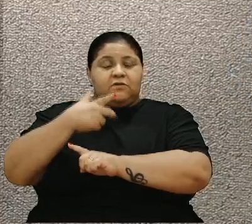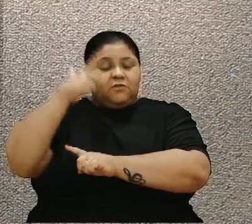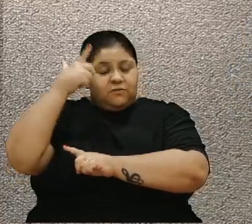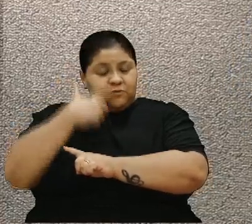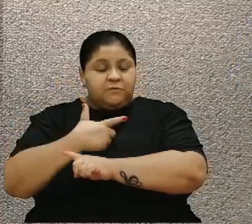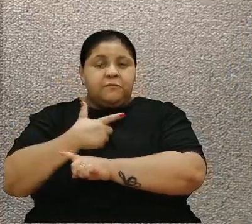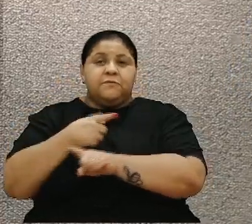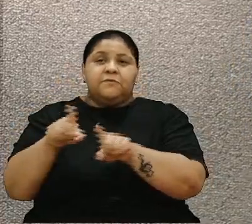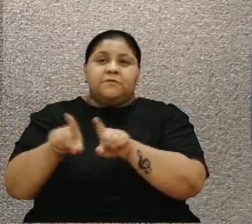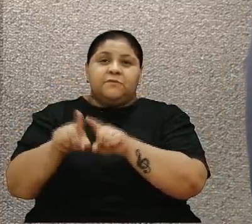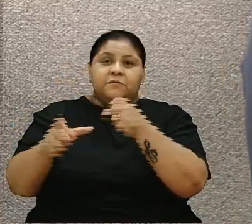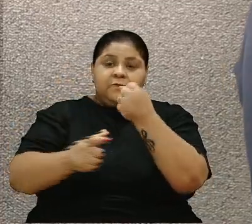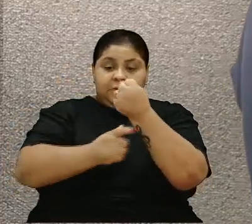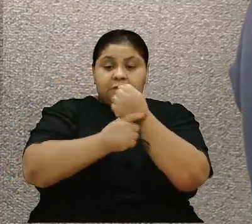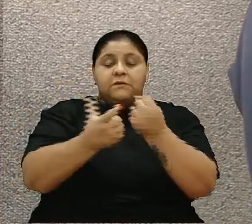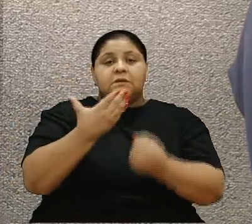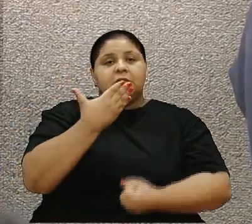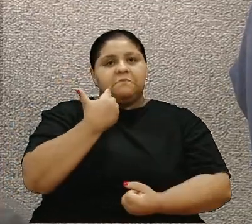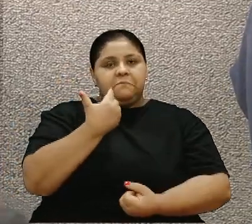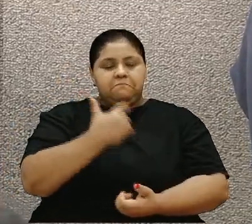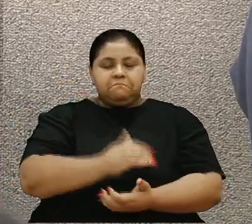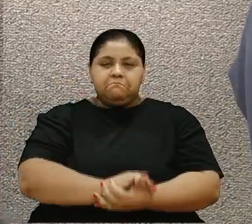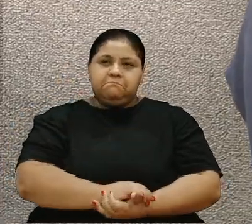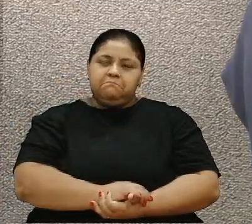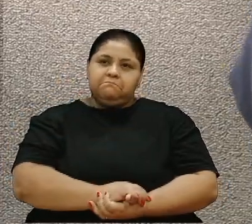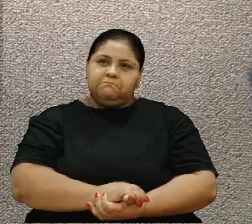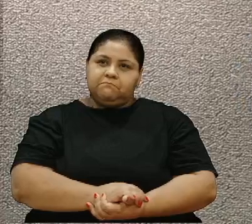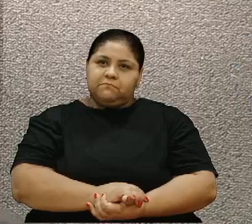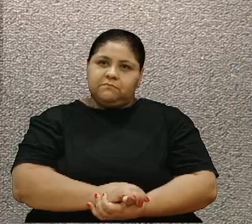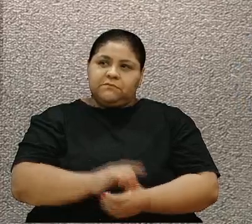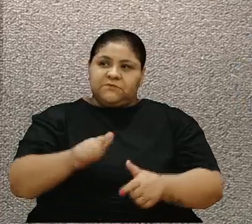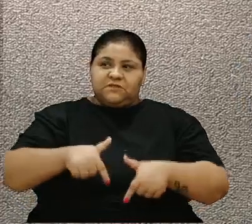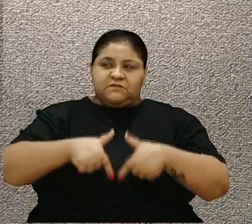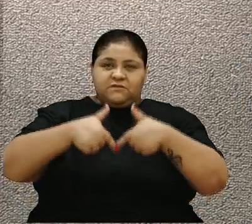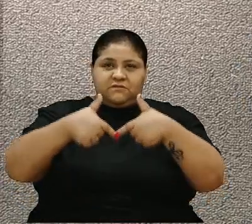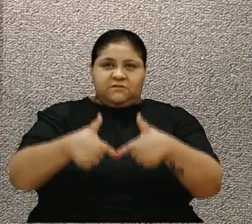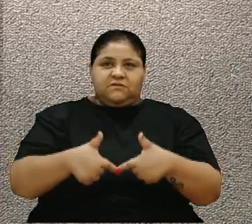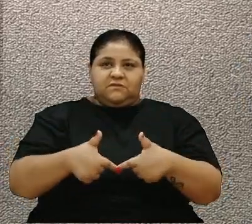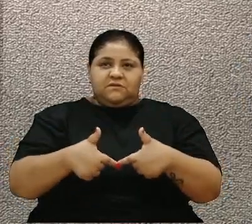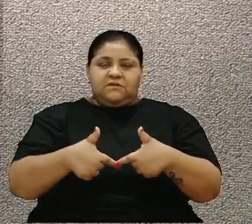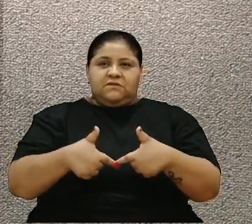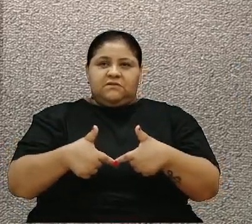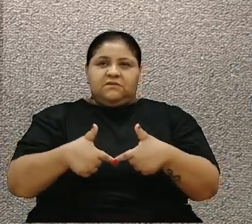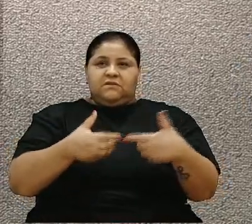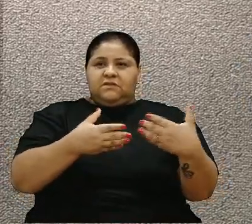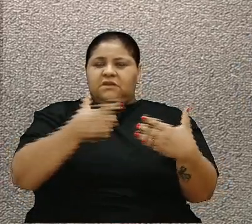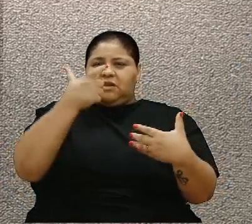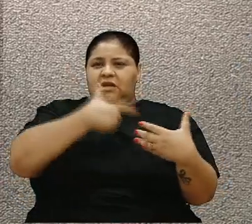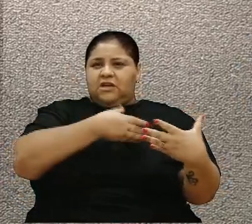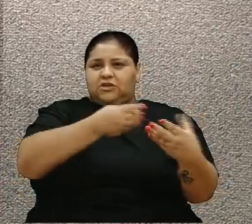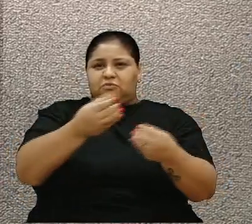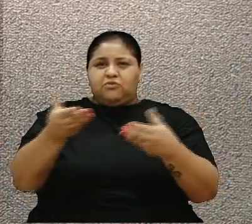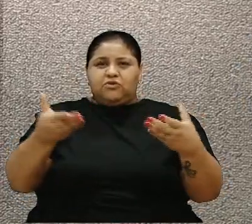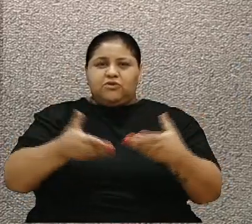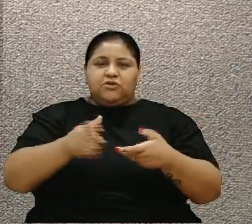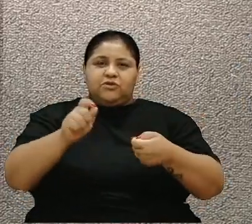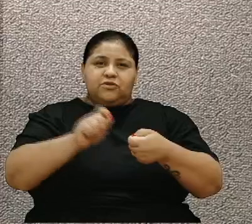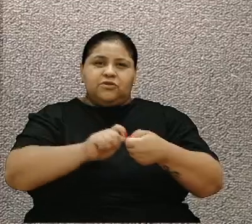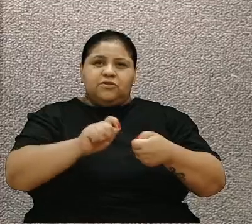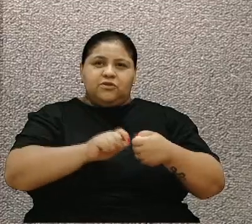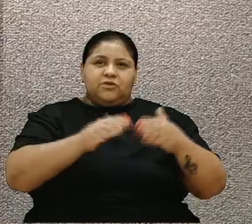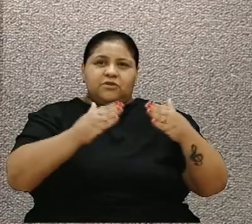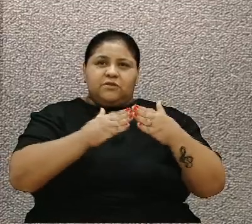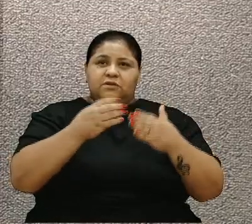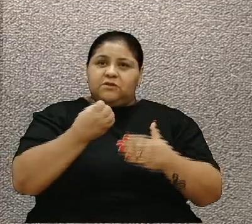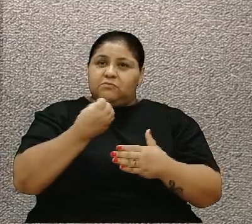que é a segurança alimentar dessas pessoas. As ações isoladas, eu já fiz minha parte, talvez muitos daqui já tenham feito também, que é a Casa Bom